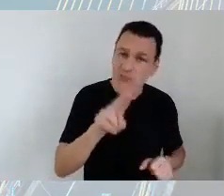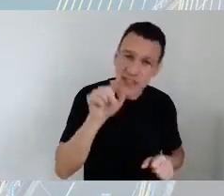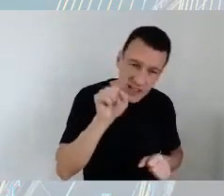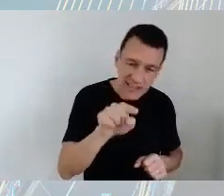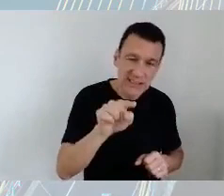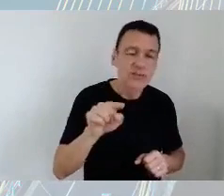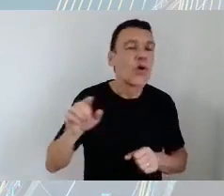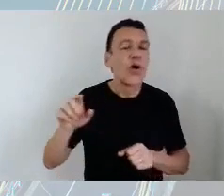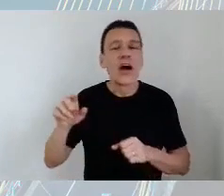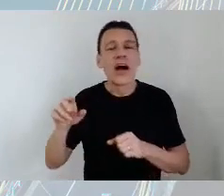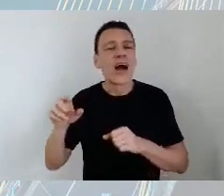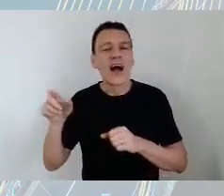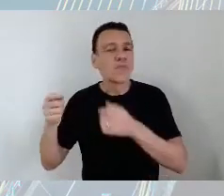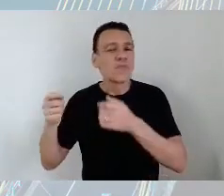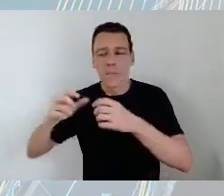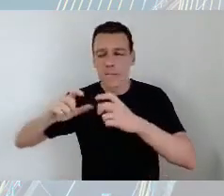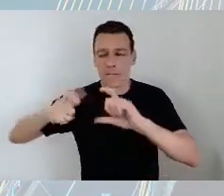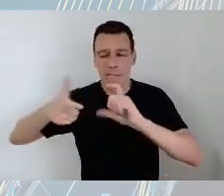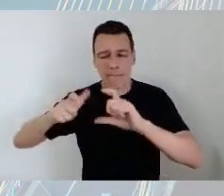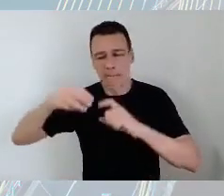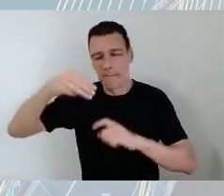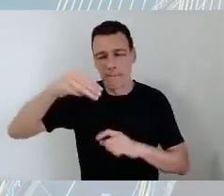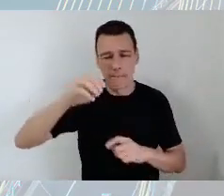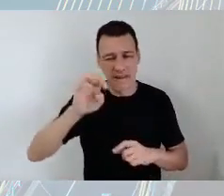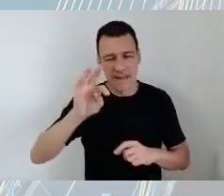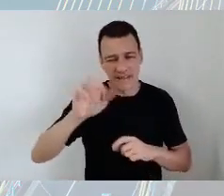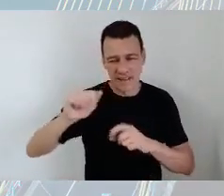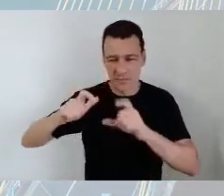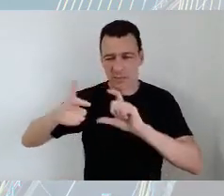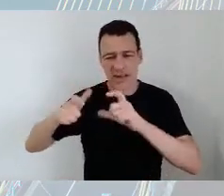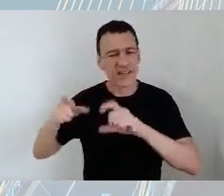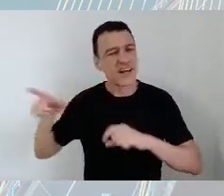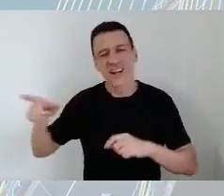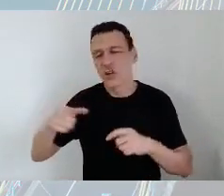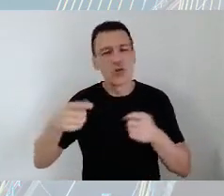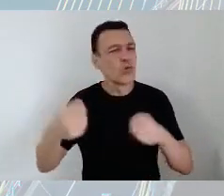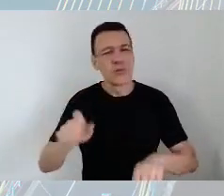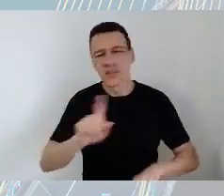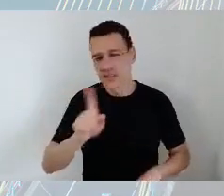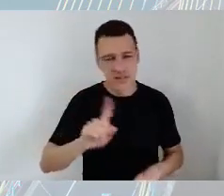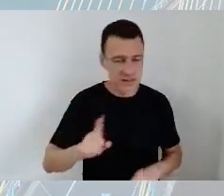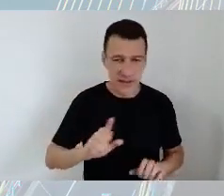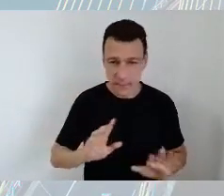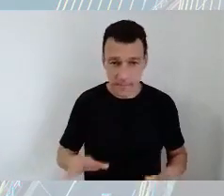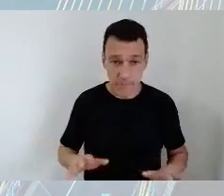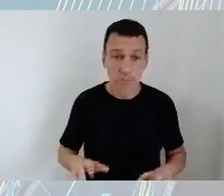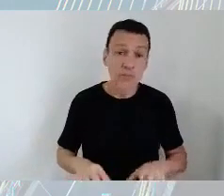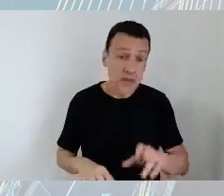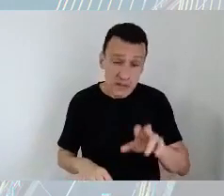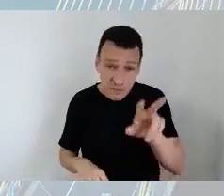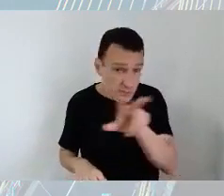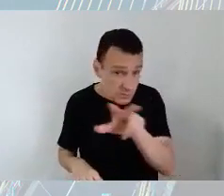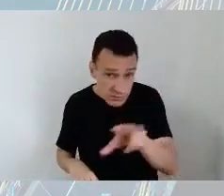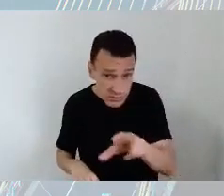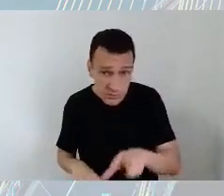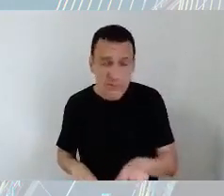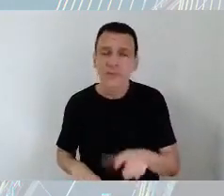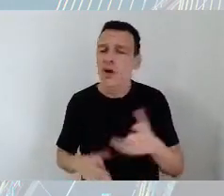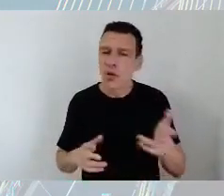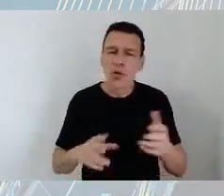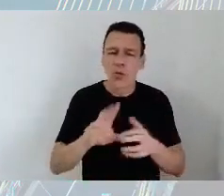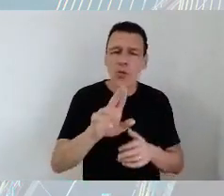Twilio. E tem o mesmo comportamento. Então, se em algum momento você virar isso em produção, a URL é a mesma, o processo é o mesmo, não vai mudar muito.